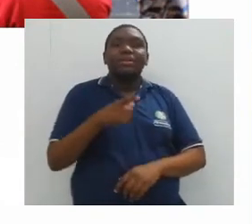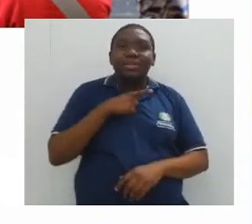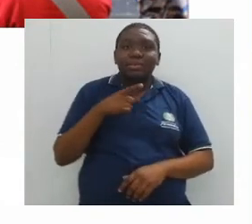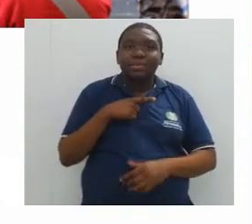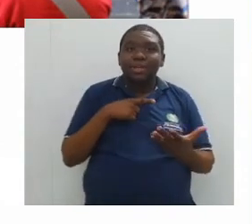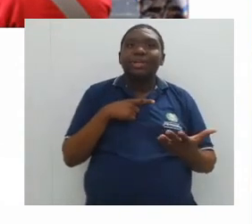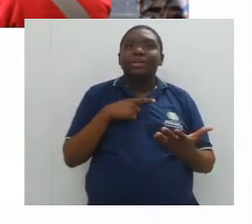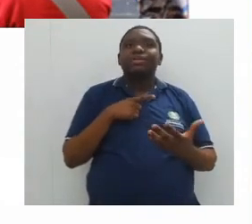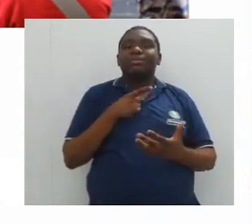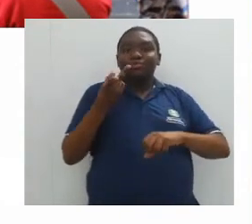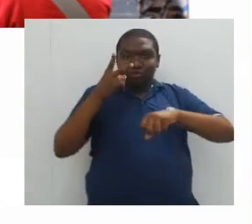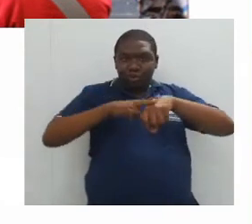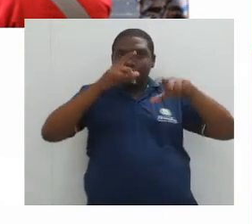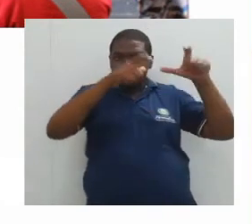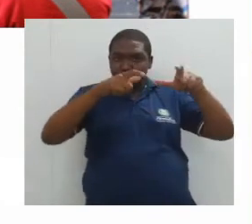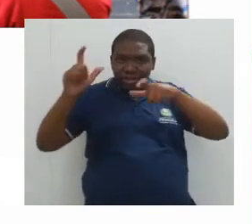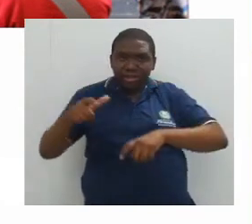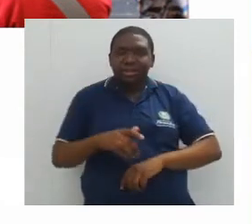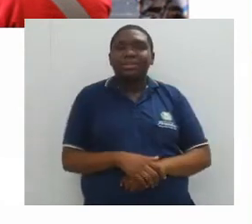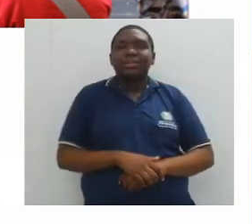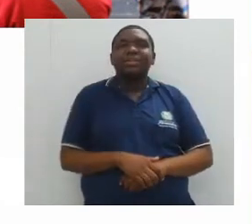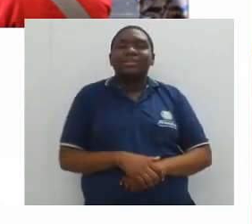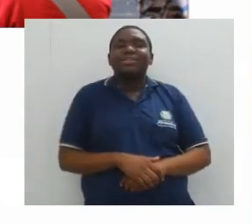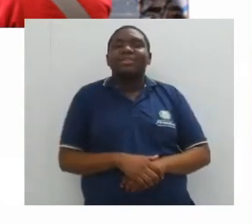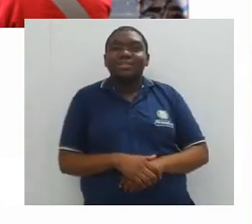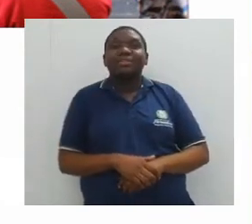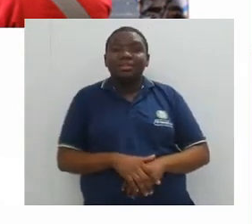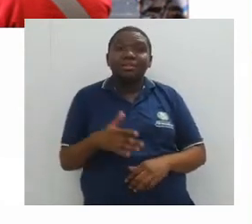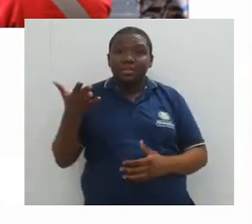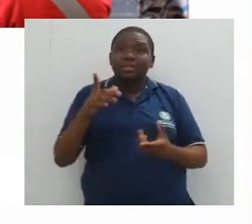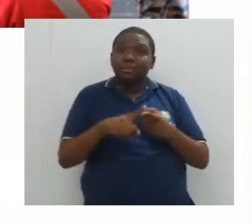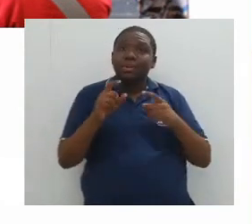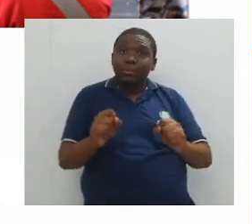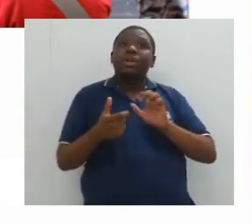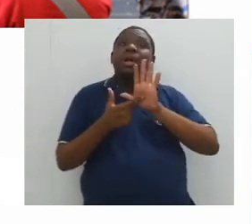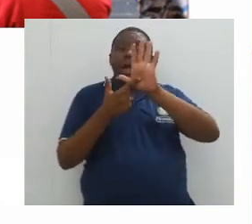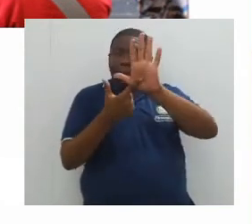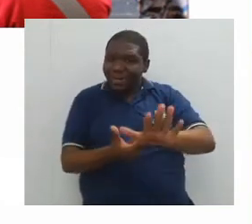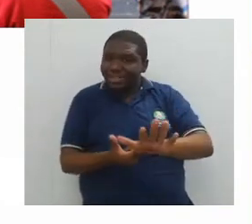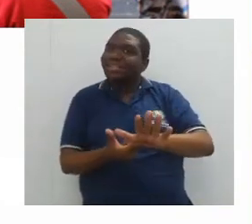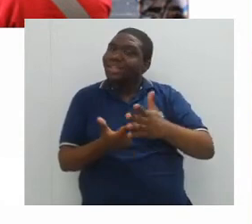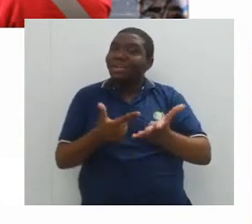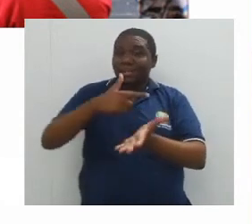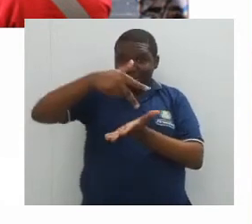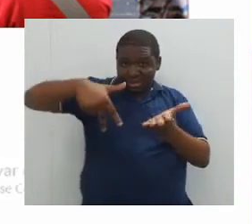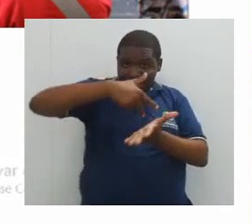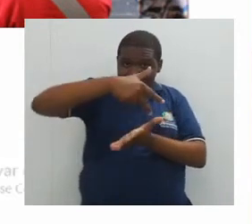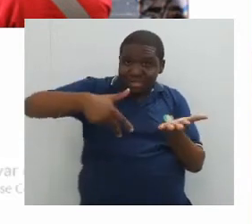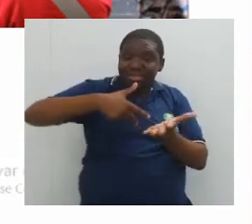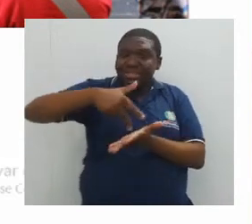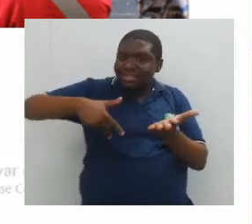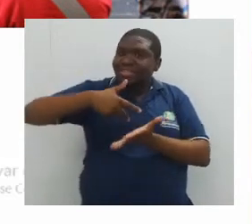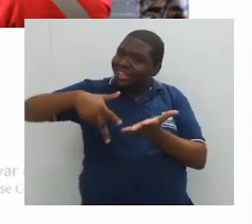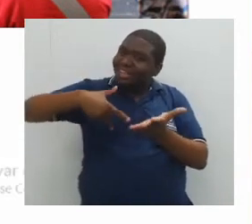Chique, são das duas grandes figuras. Lembrando que o coco também ele pode ser apresentado como uma das danças da